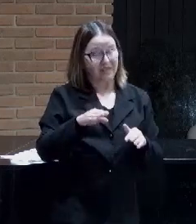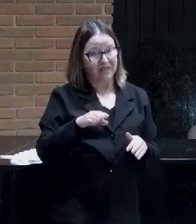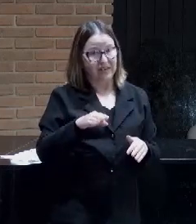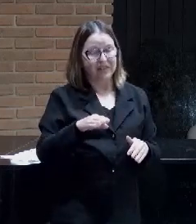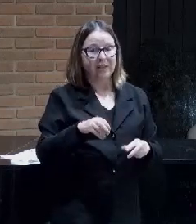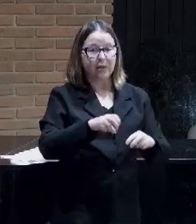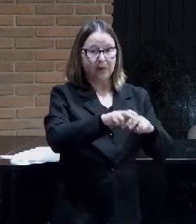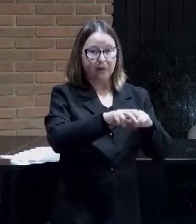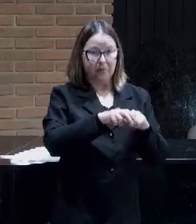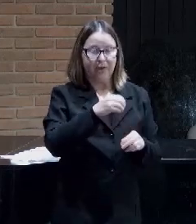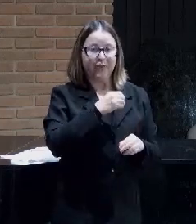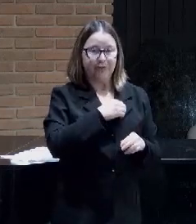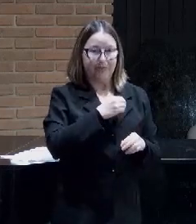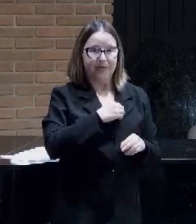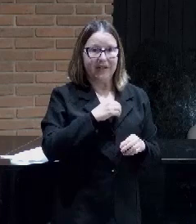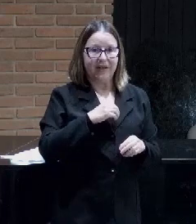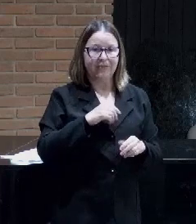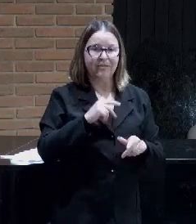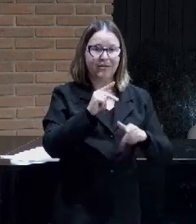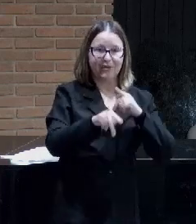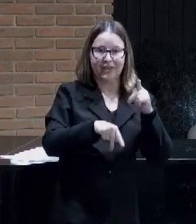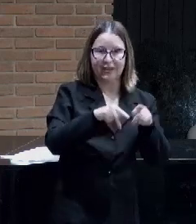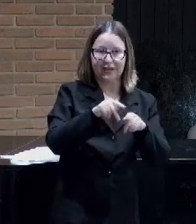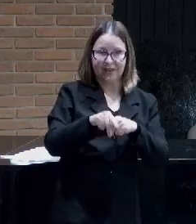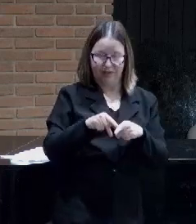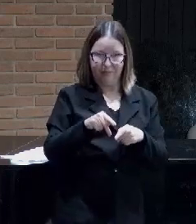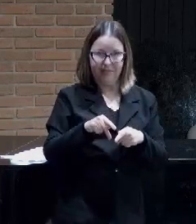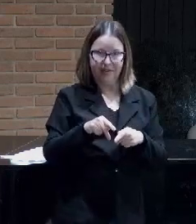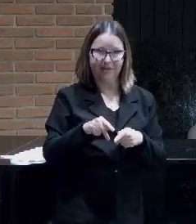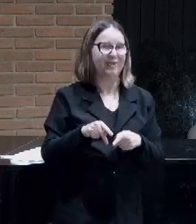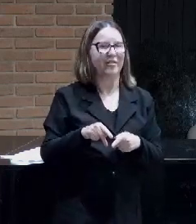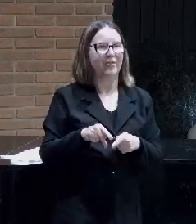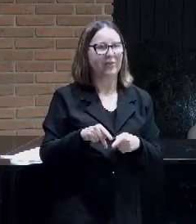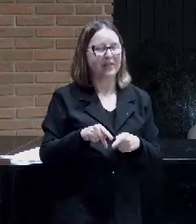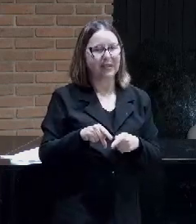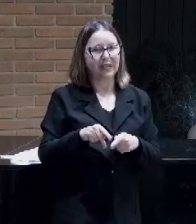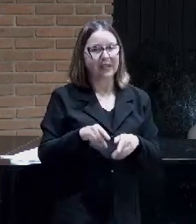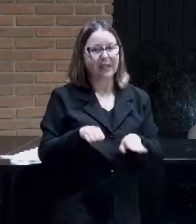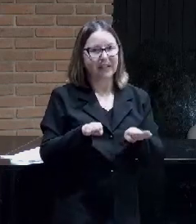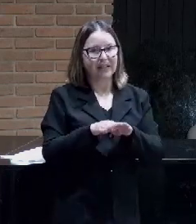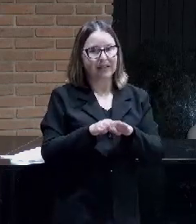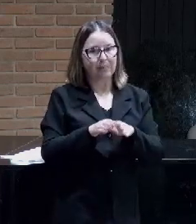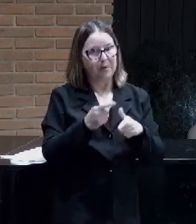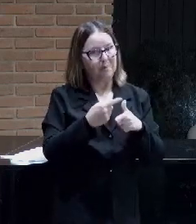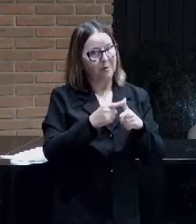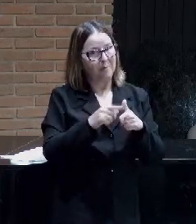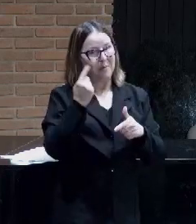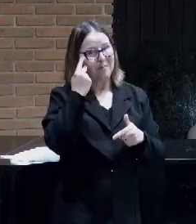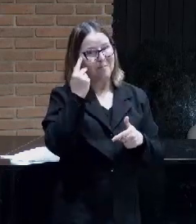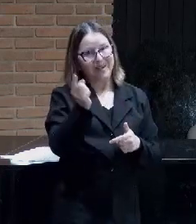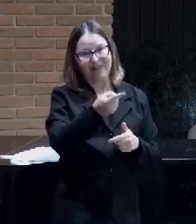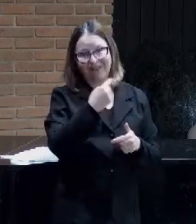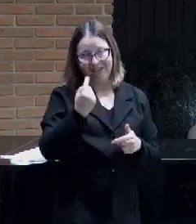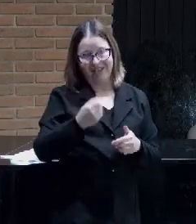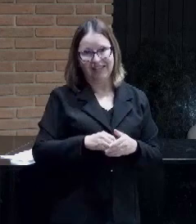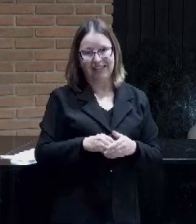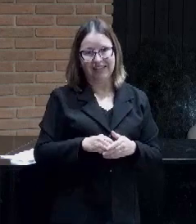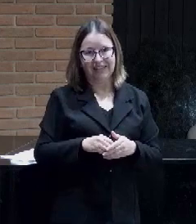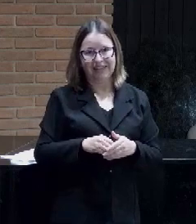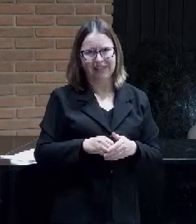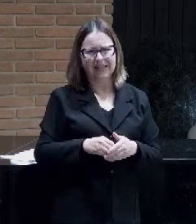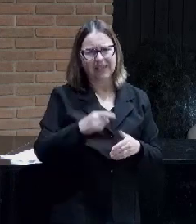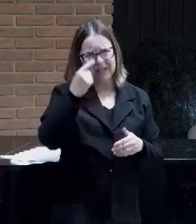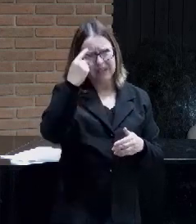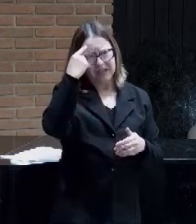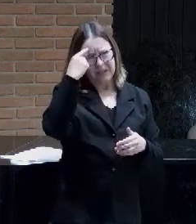Familiares, amigos, colegas de faculdade, colegas do trabalho. Agora, para e pensa, se isso acontece de forma individual, imagina quando a igreja está em